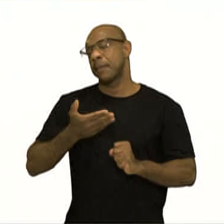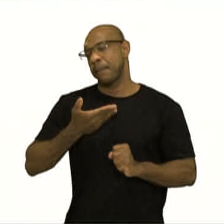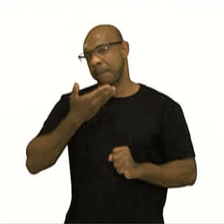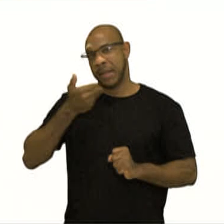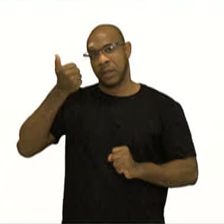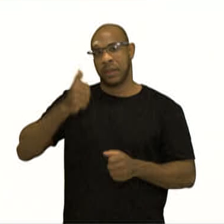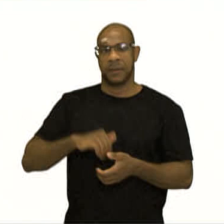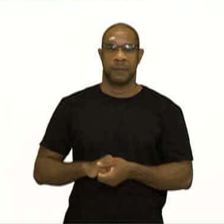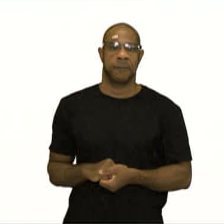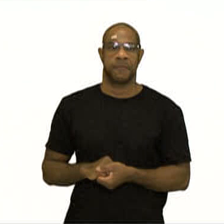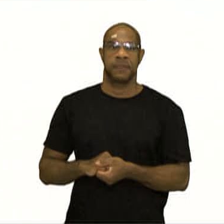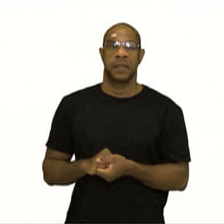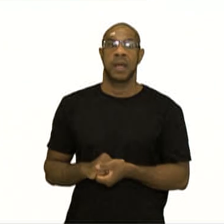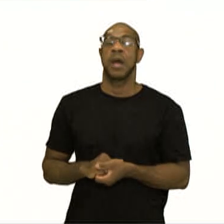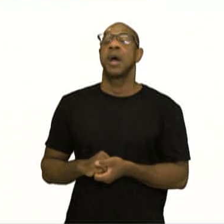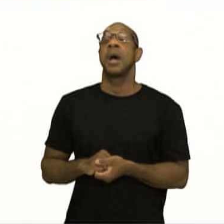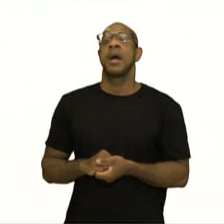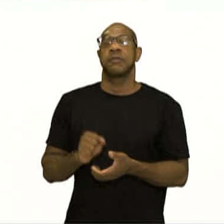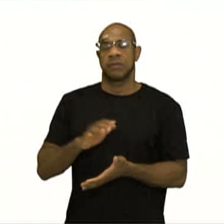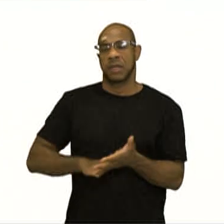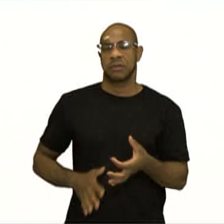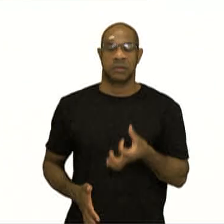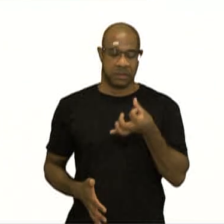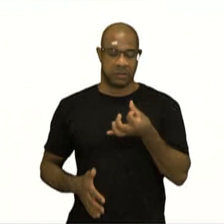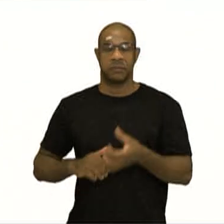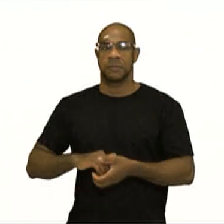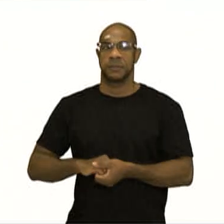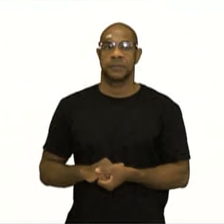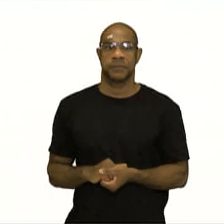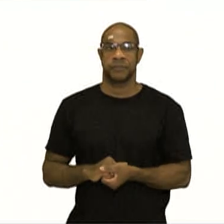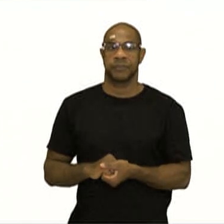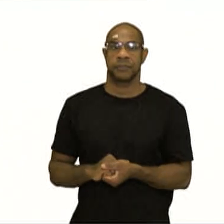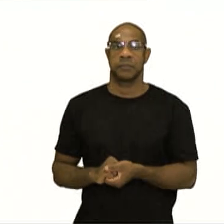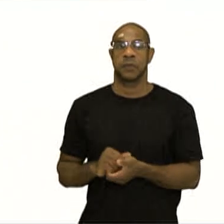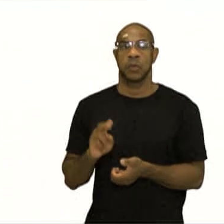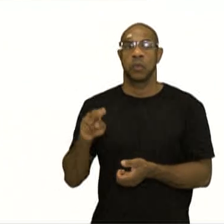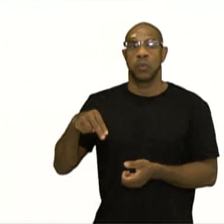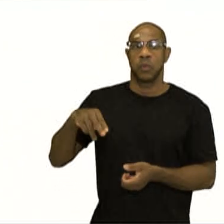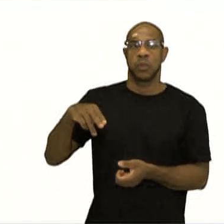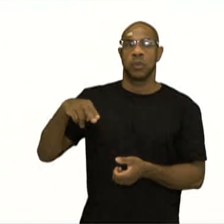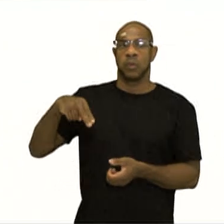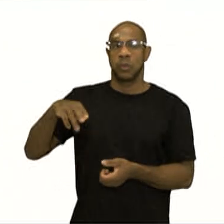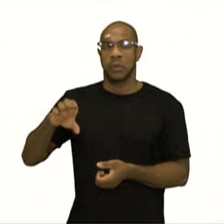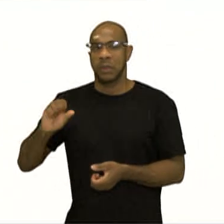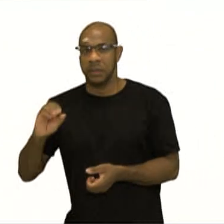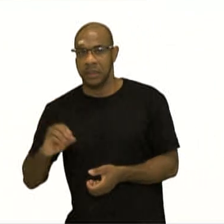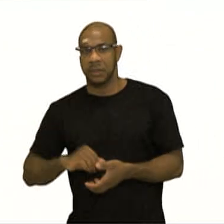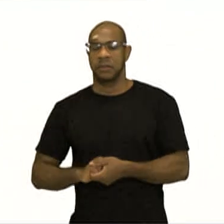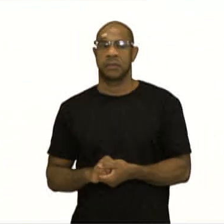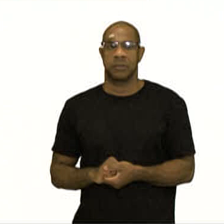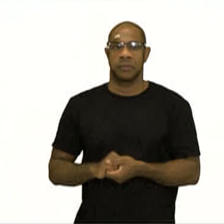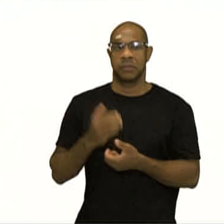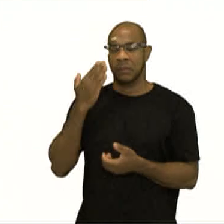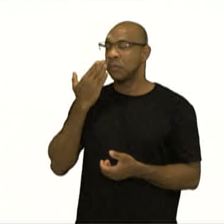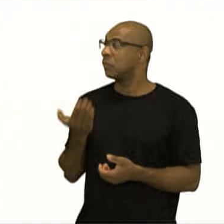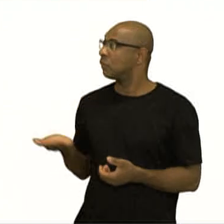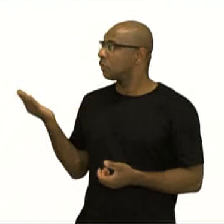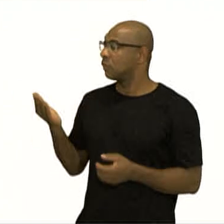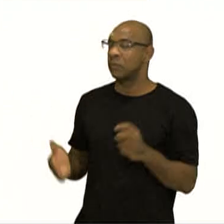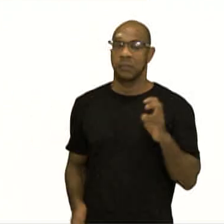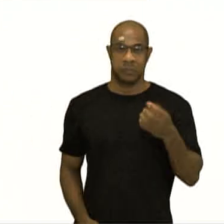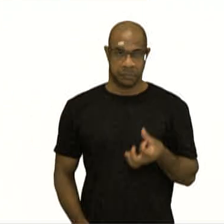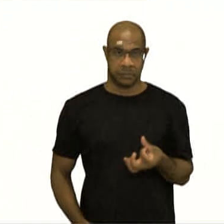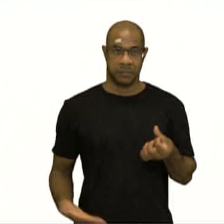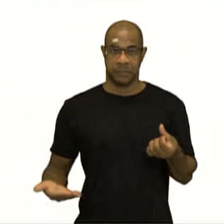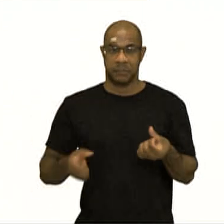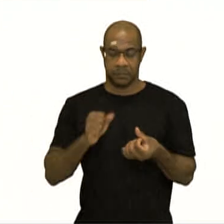Então, exercício número 6. According to UNESCO, what are the central elements for press freedom on